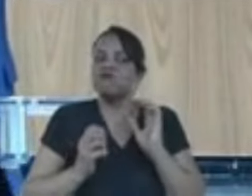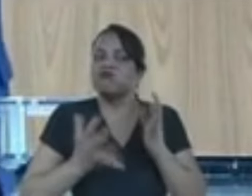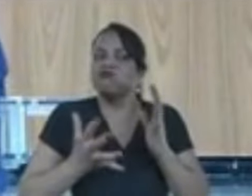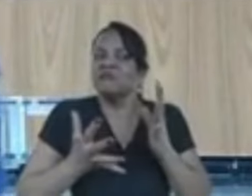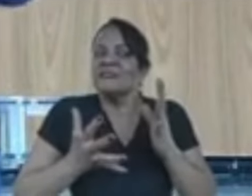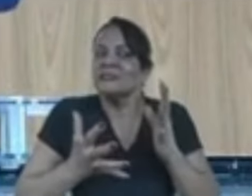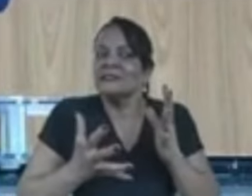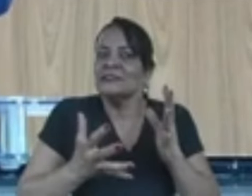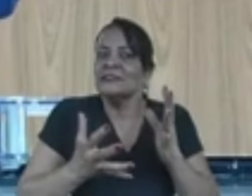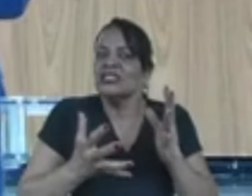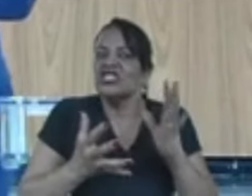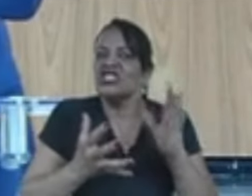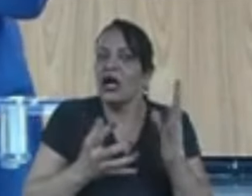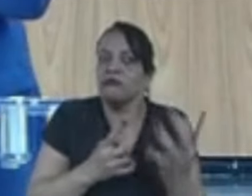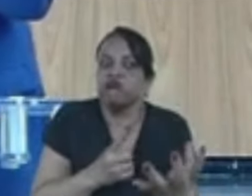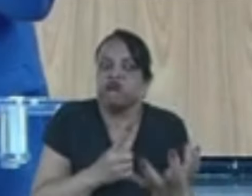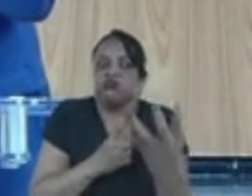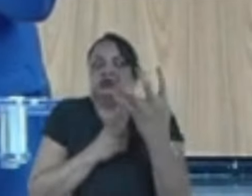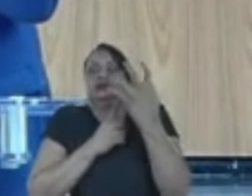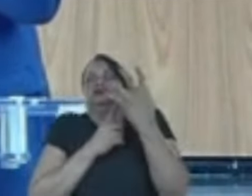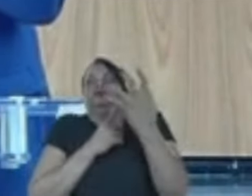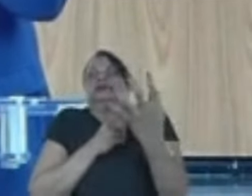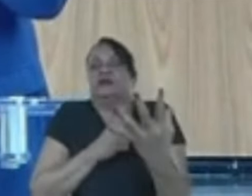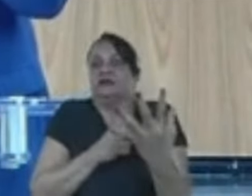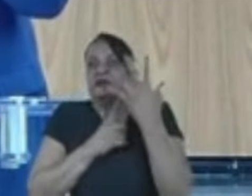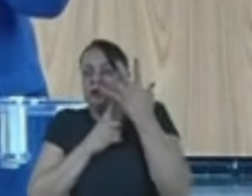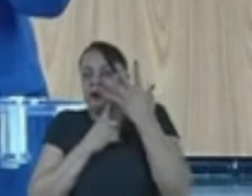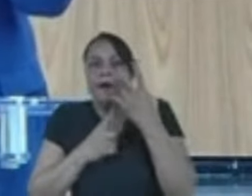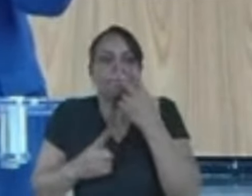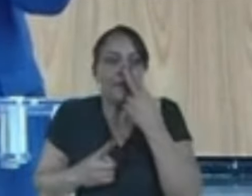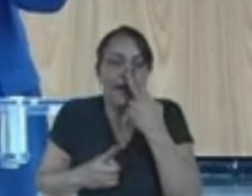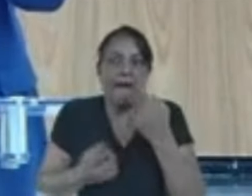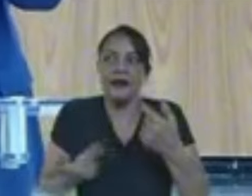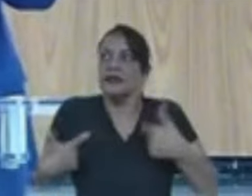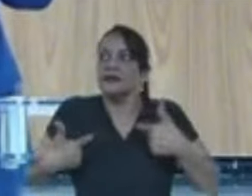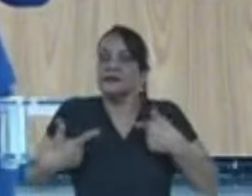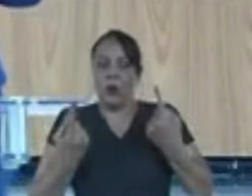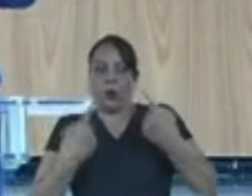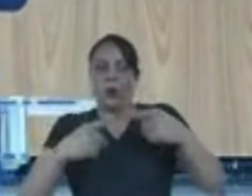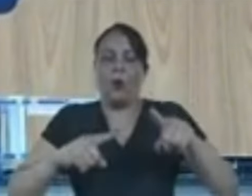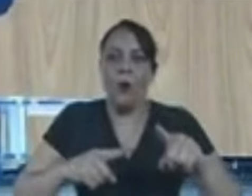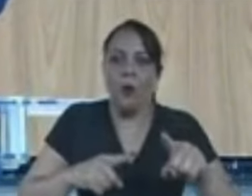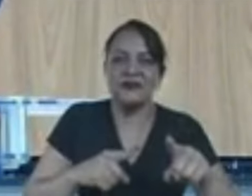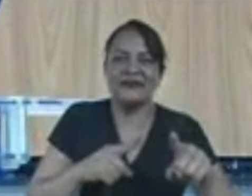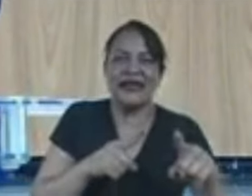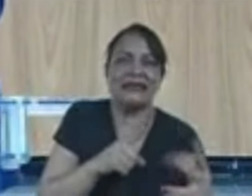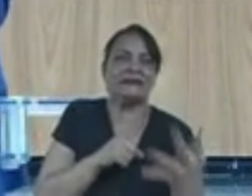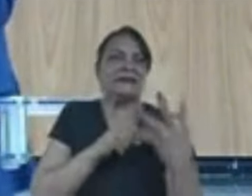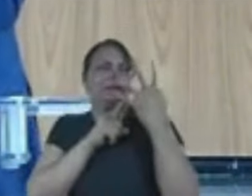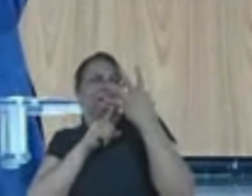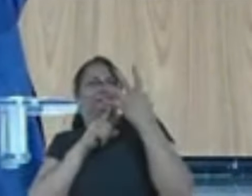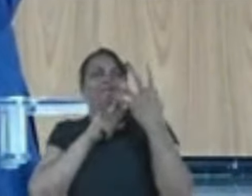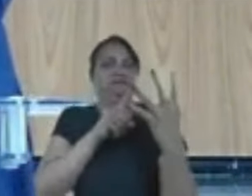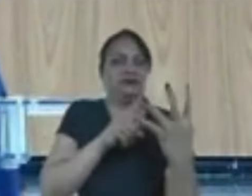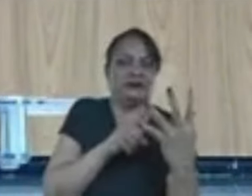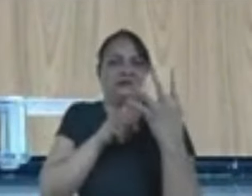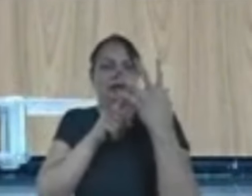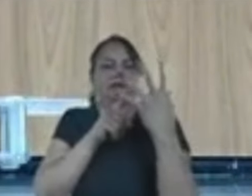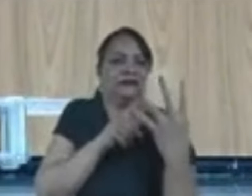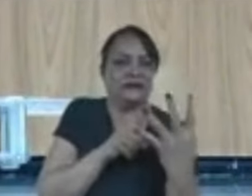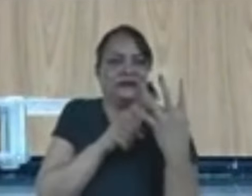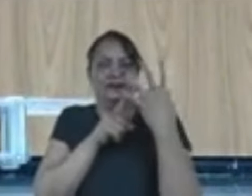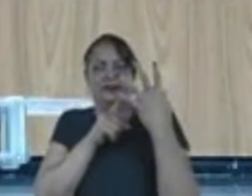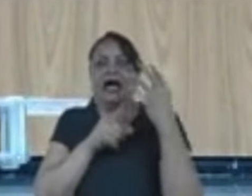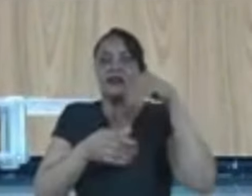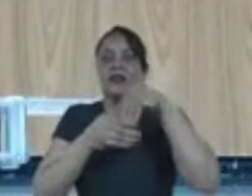uma afronta, como alguma coisa que você quisesse atingir, ou como se estivesse afrontando, e você começa a viver simplesmente dentro de casa